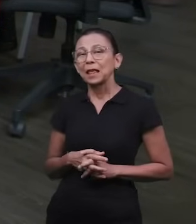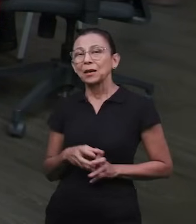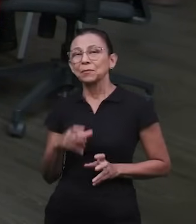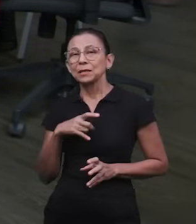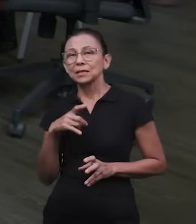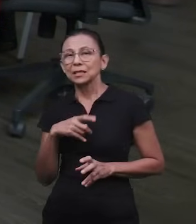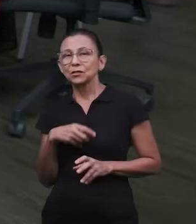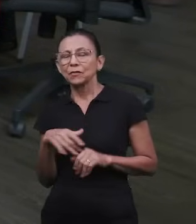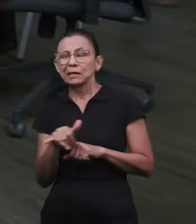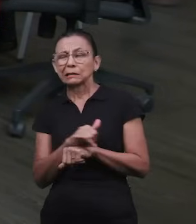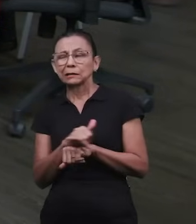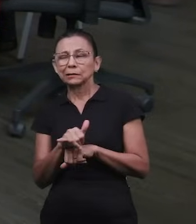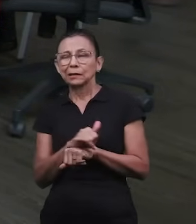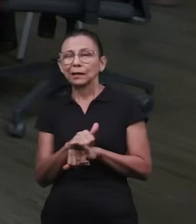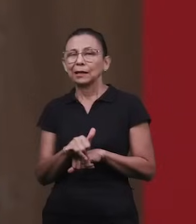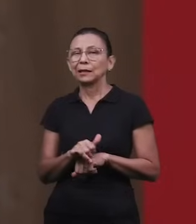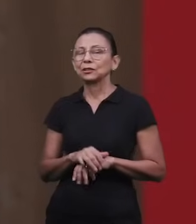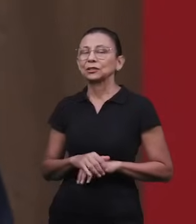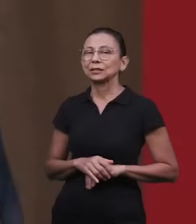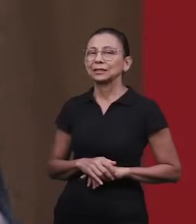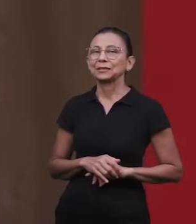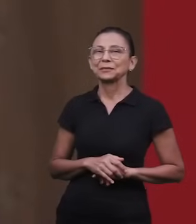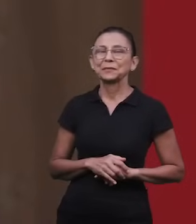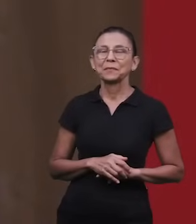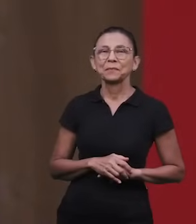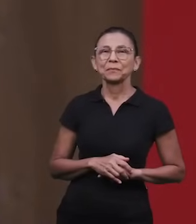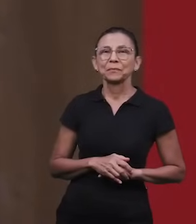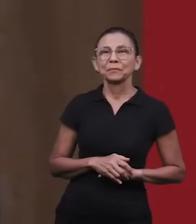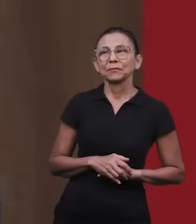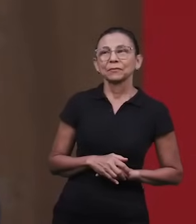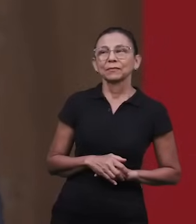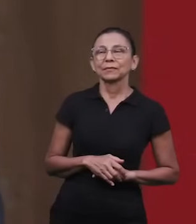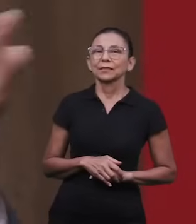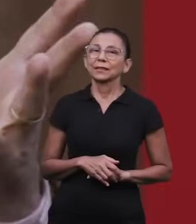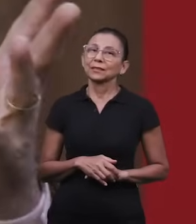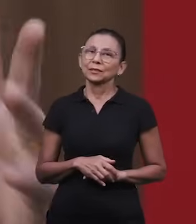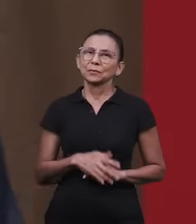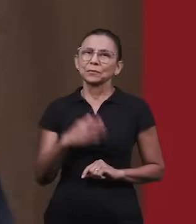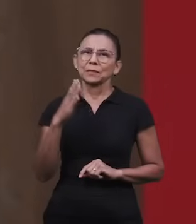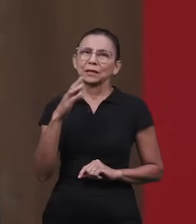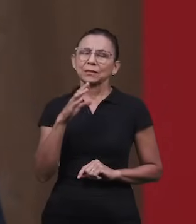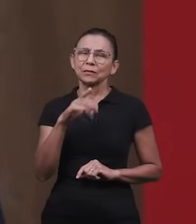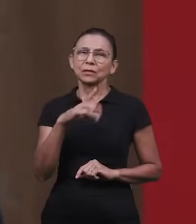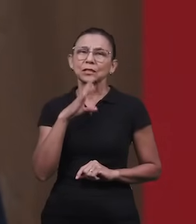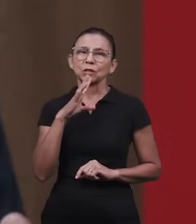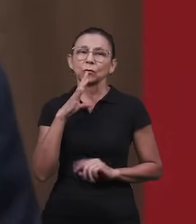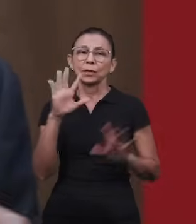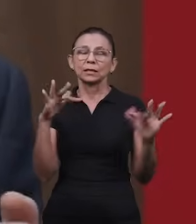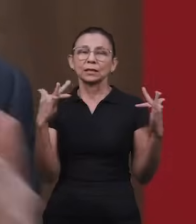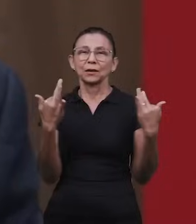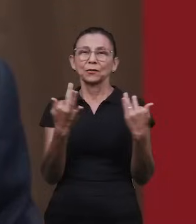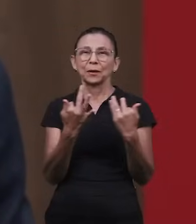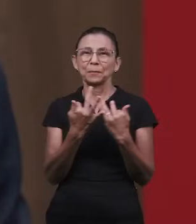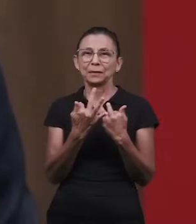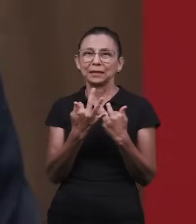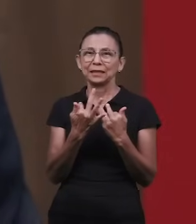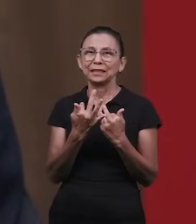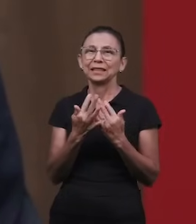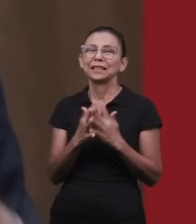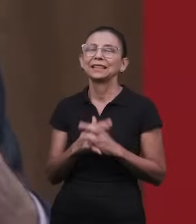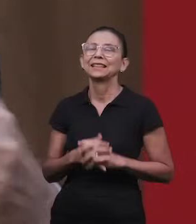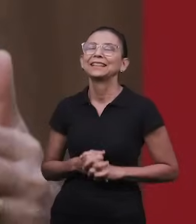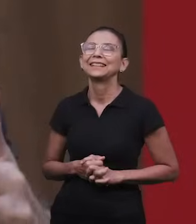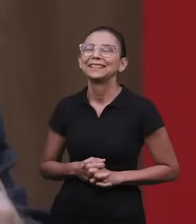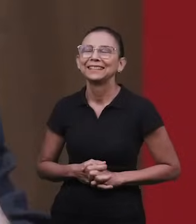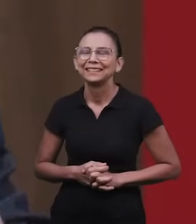Contornar a situação, vai dar habilidade de cada um. Como você é familiar seu, você até sabe o que faz as coisas. Você chegou, você entra de